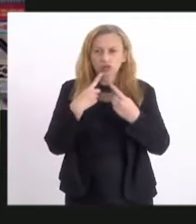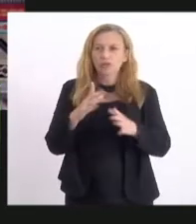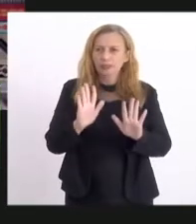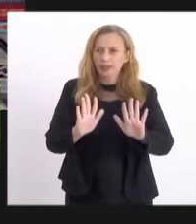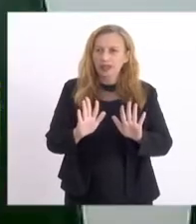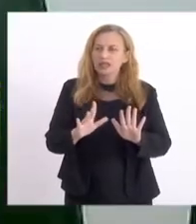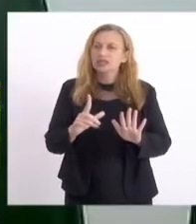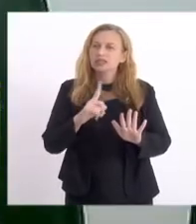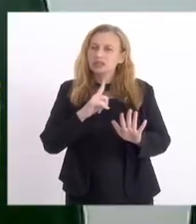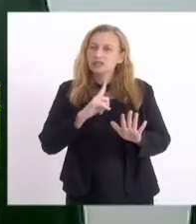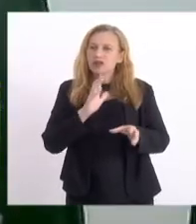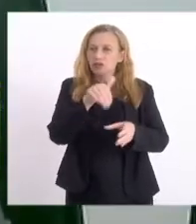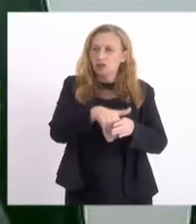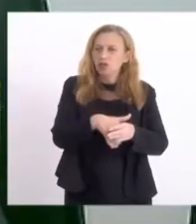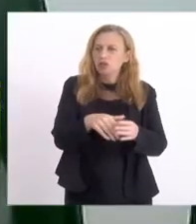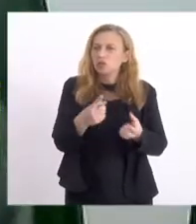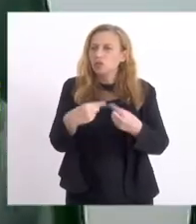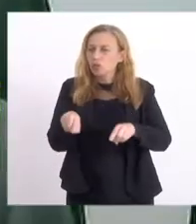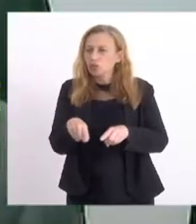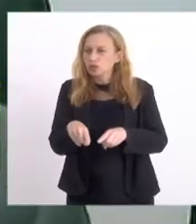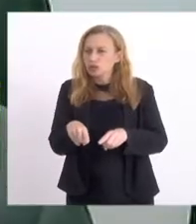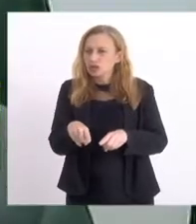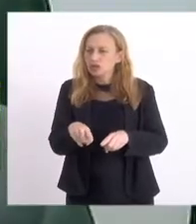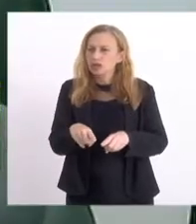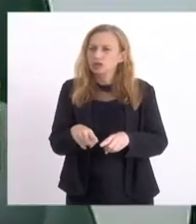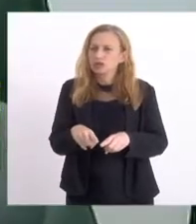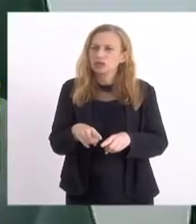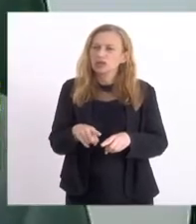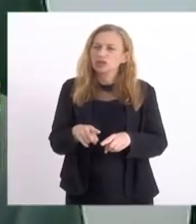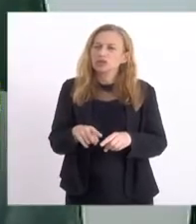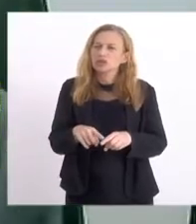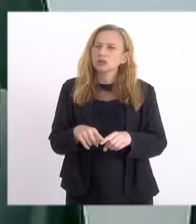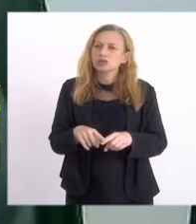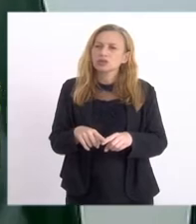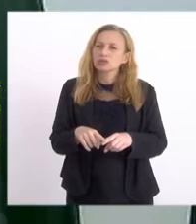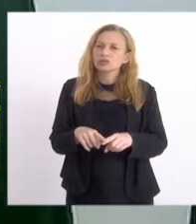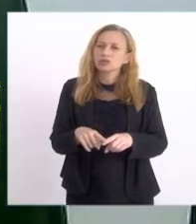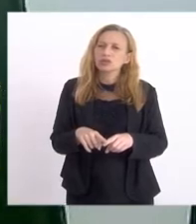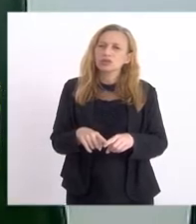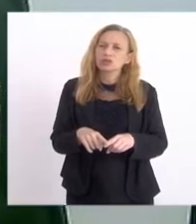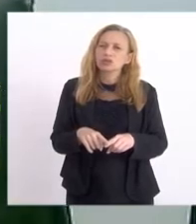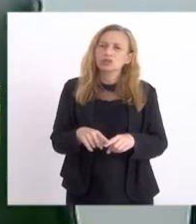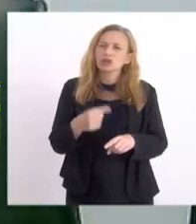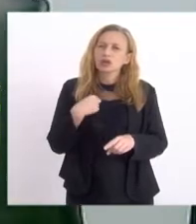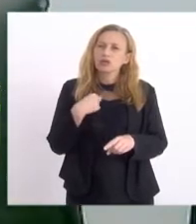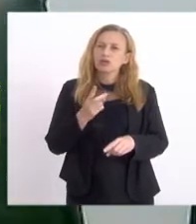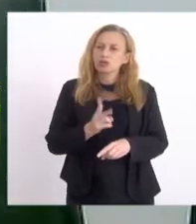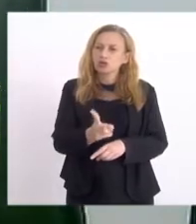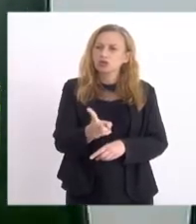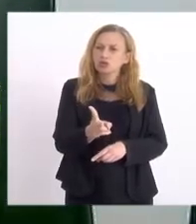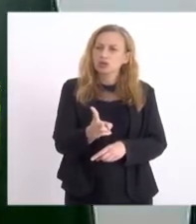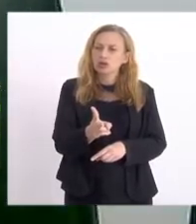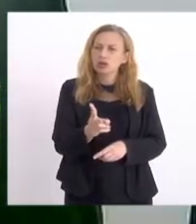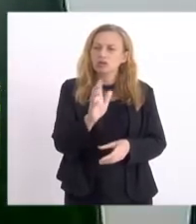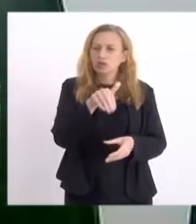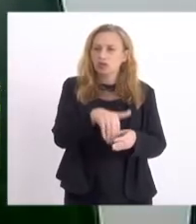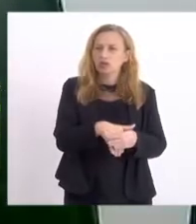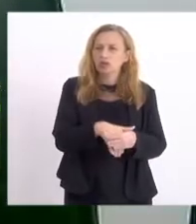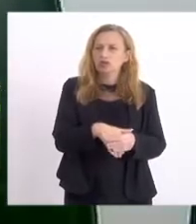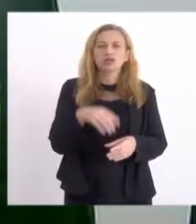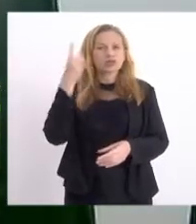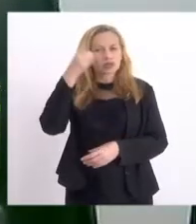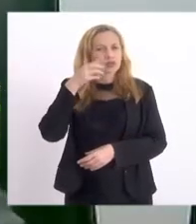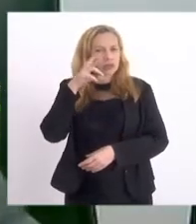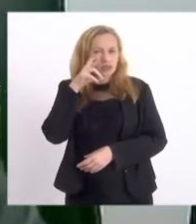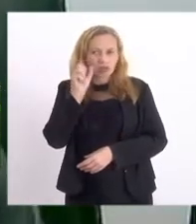Se tiver uma divergência de Vossa Excelência no quesito habilidade, eu vou manter meu voto com o deputado Rosenberg pela